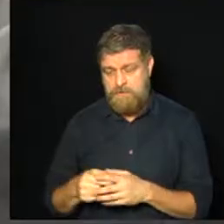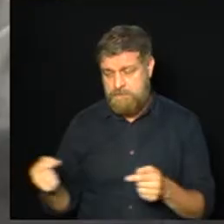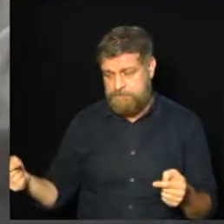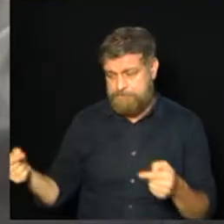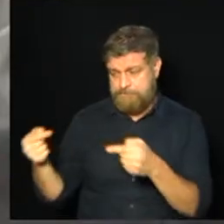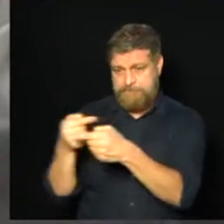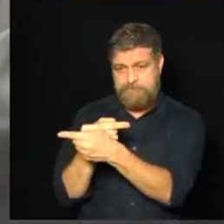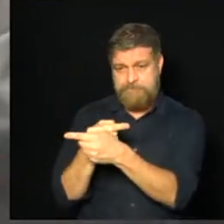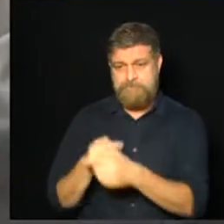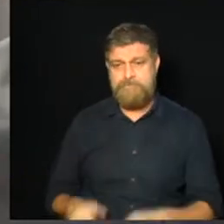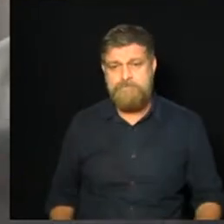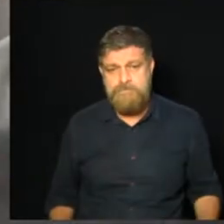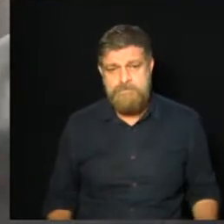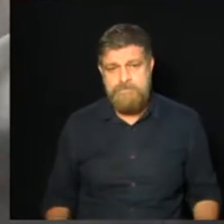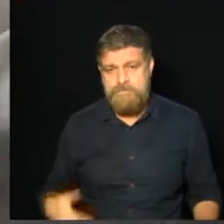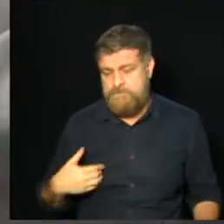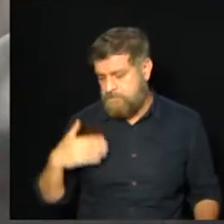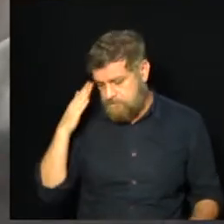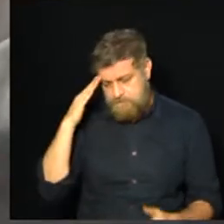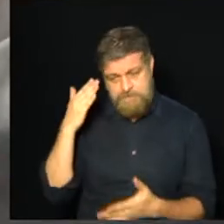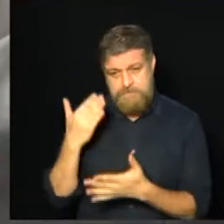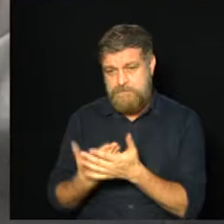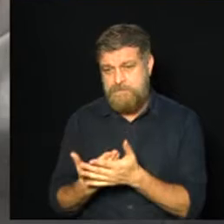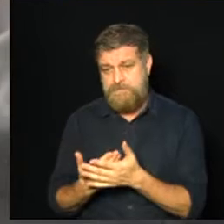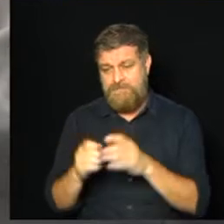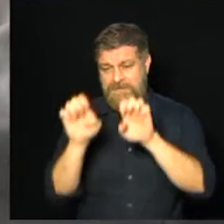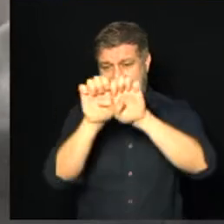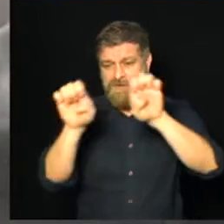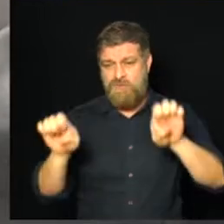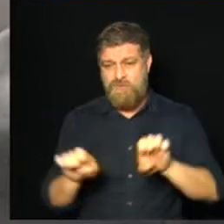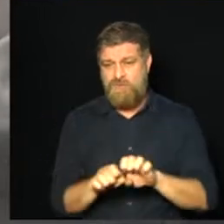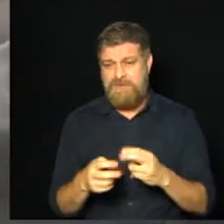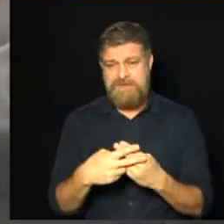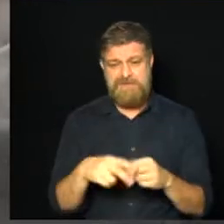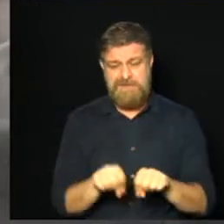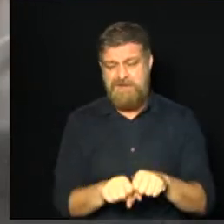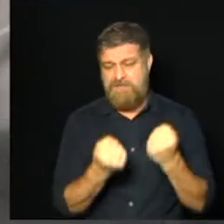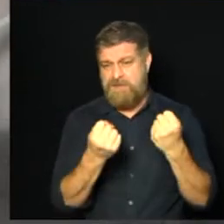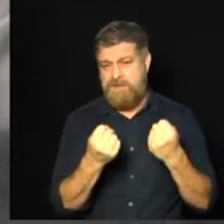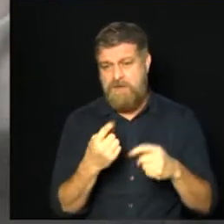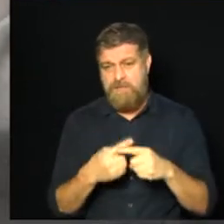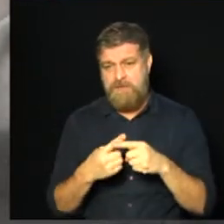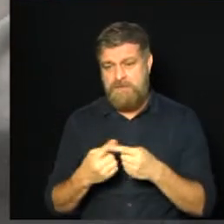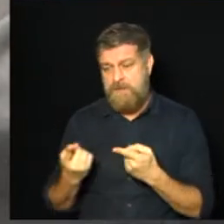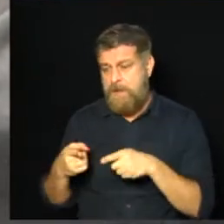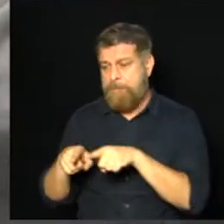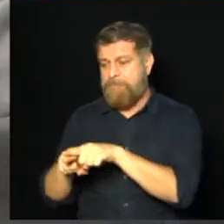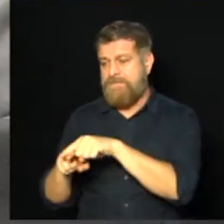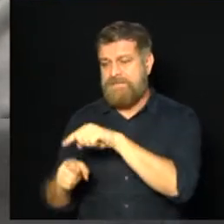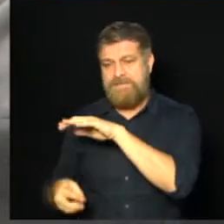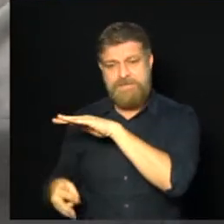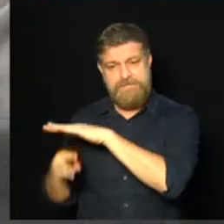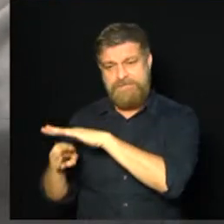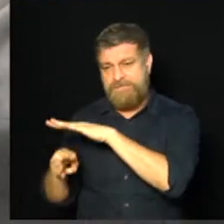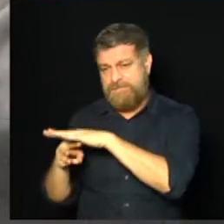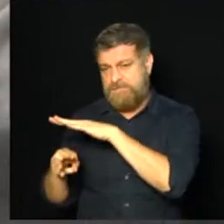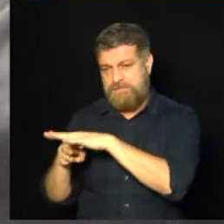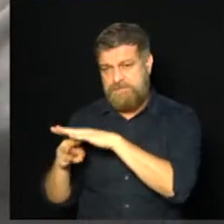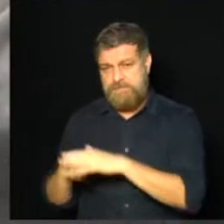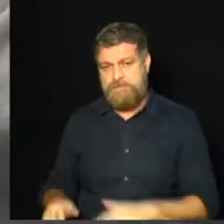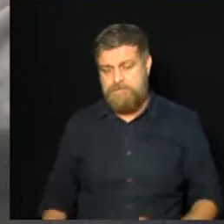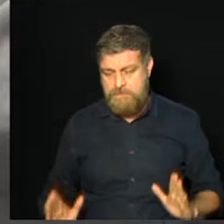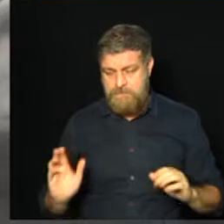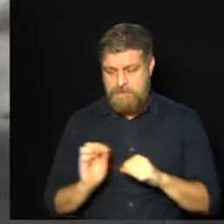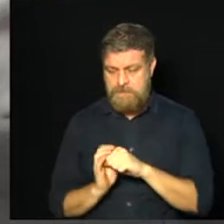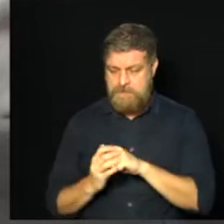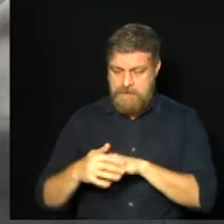não existe, eu não acredito na desestruturação do SUS por conta de parceria com entidade privada. Essa pandemia nos